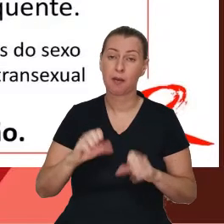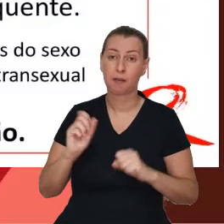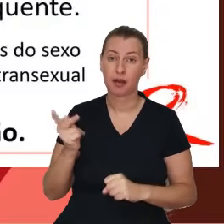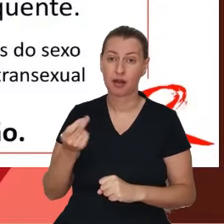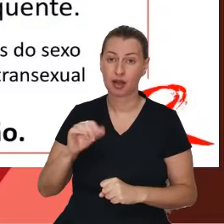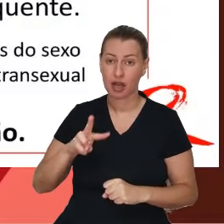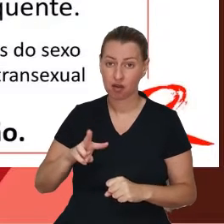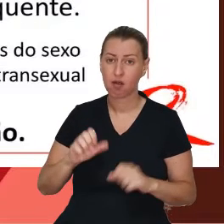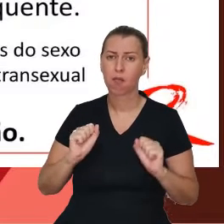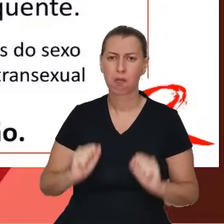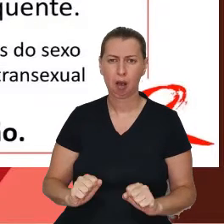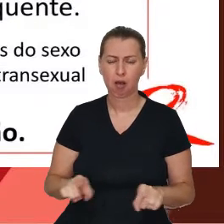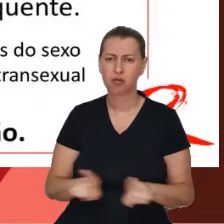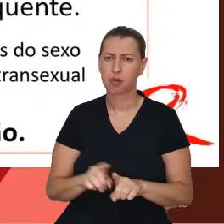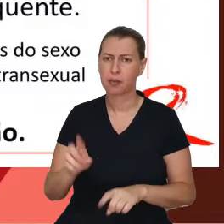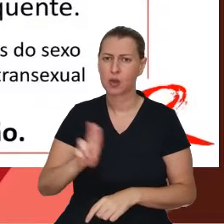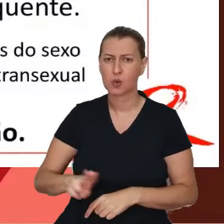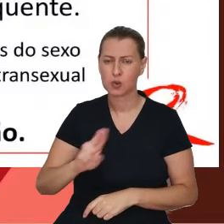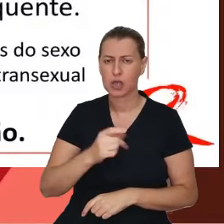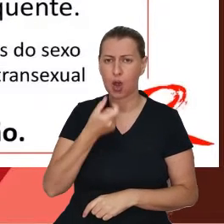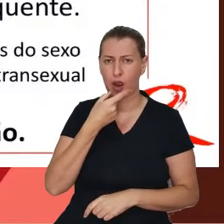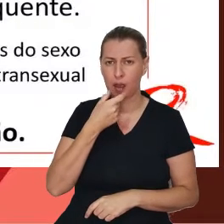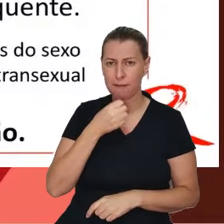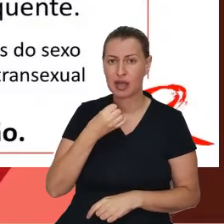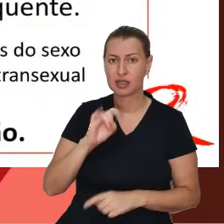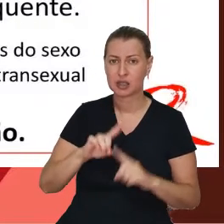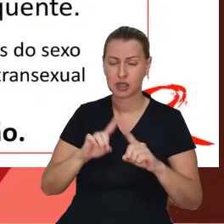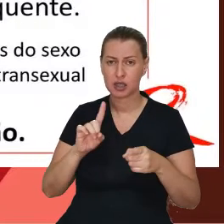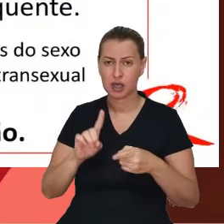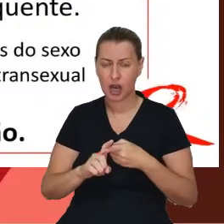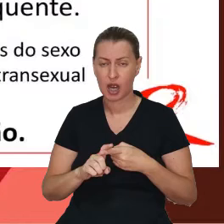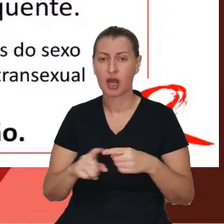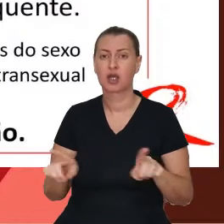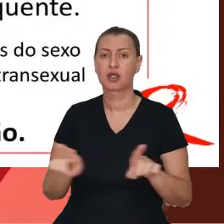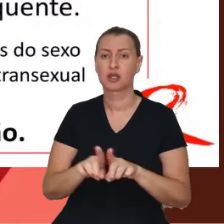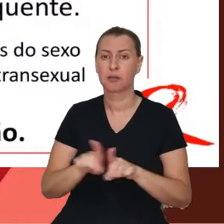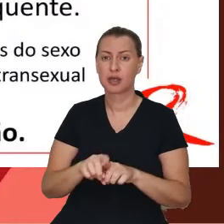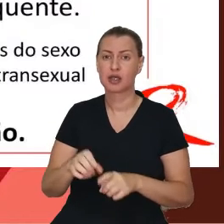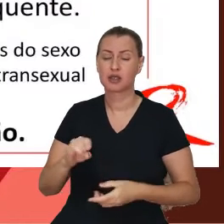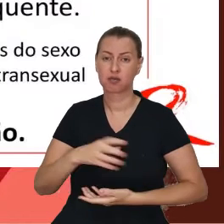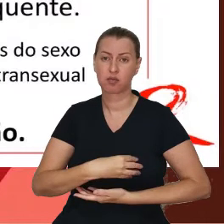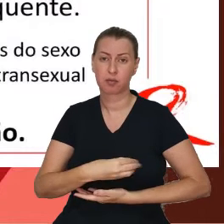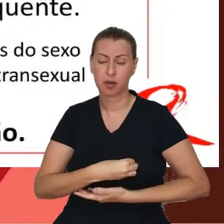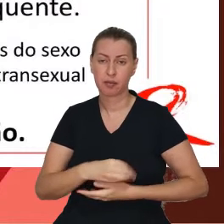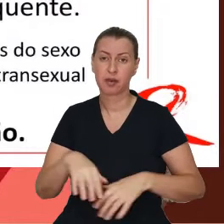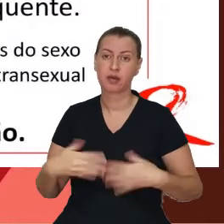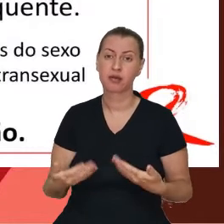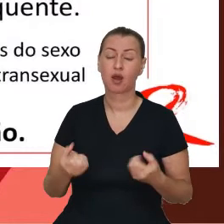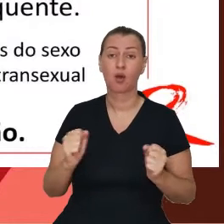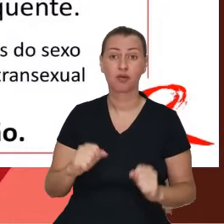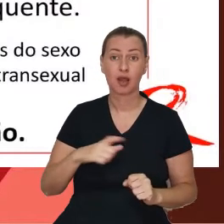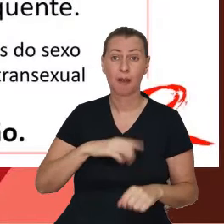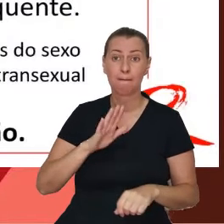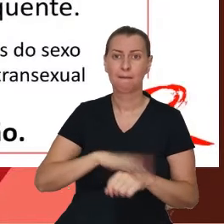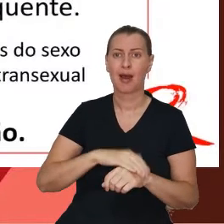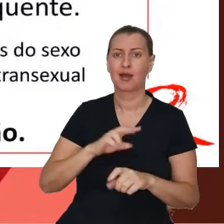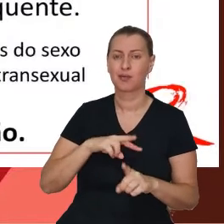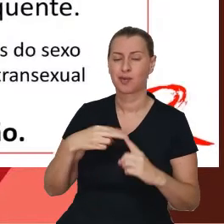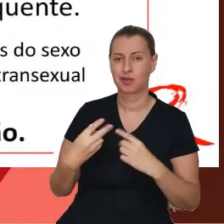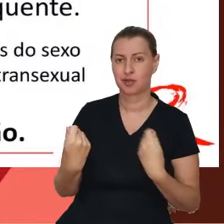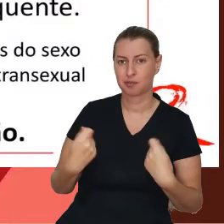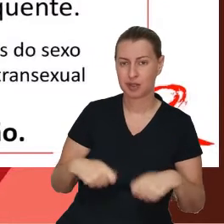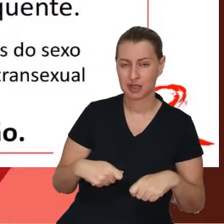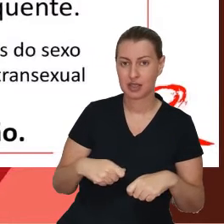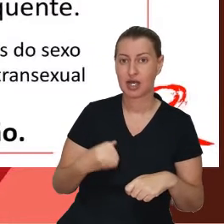outra perspectiva de reprodução entre casais sorodiscordantes, né, que antes era uma tensão muito